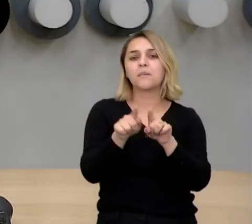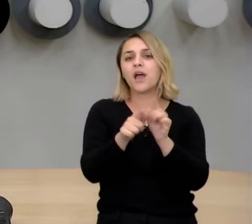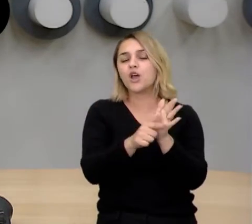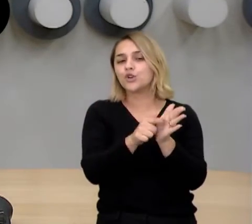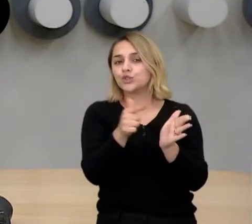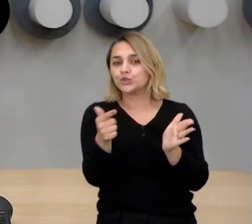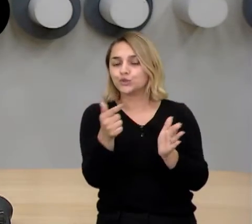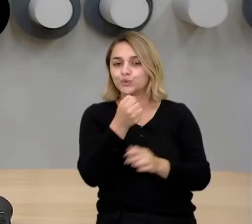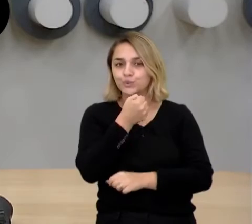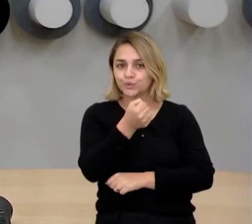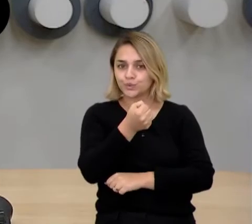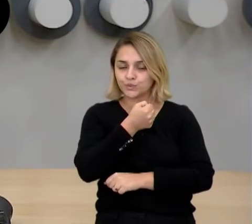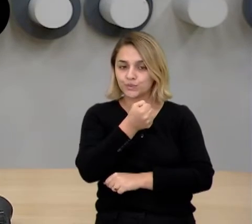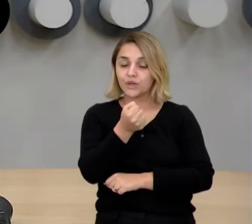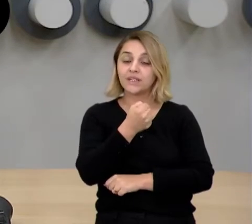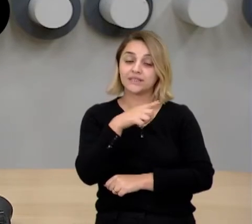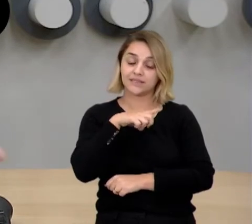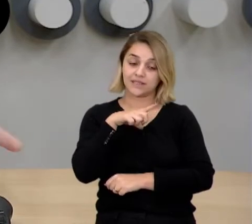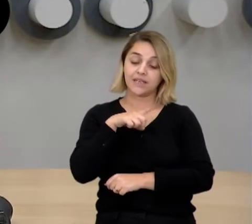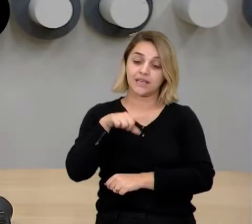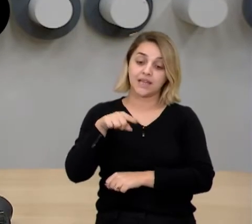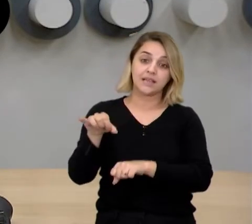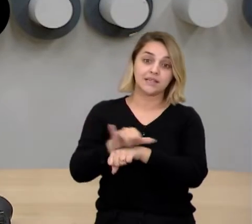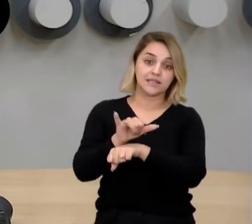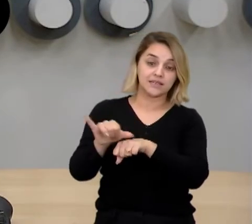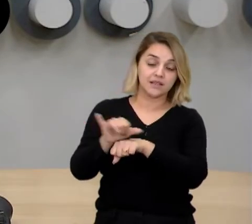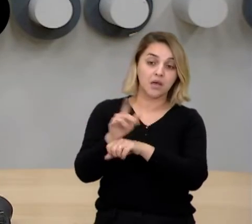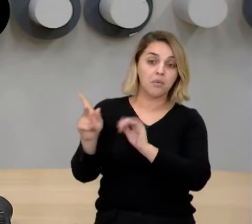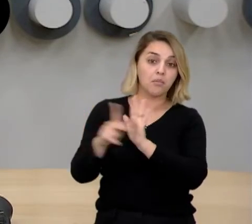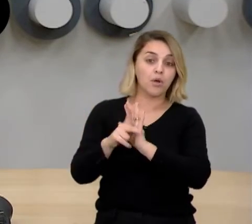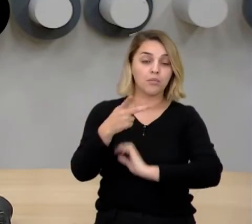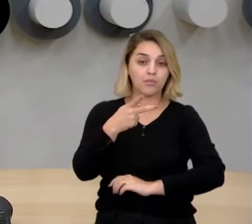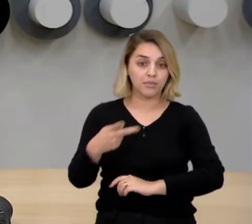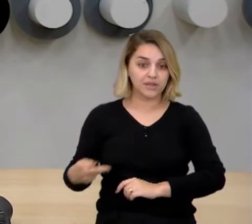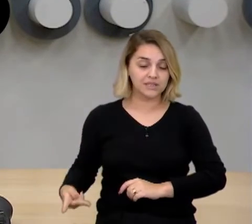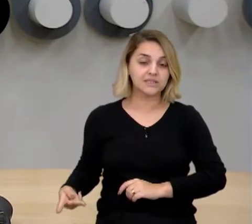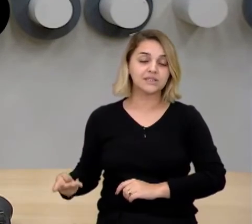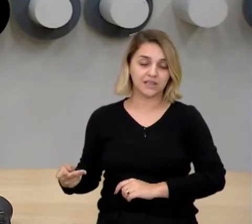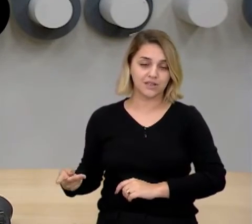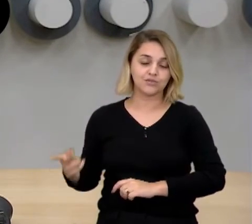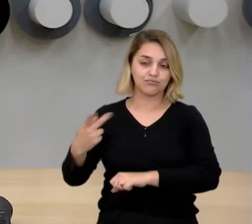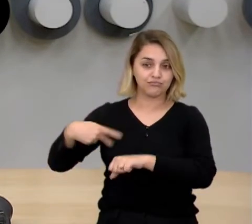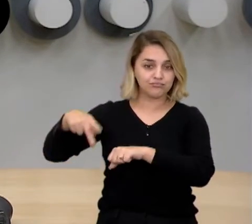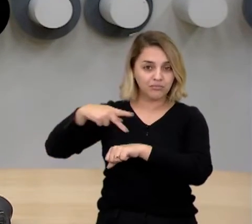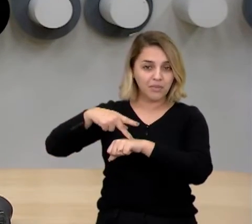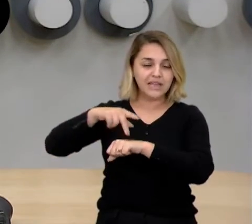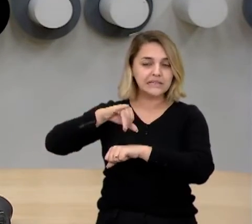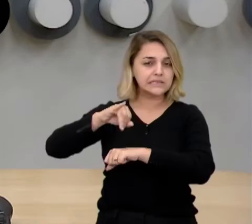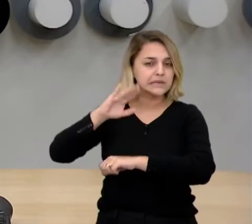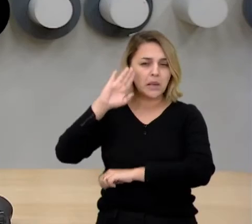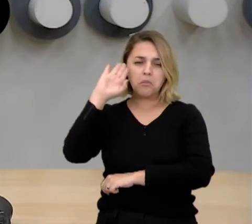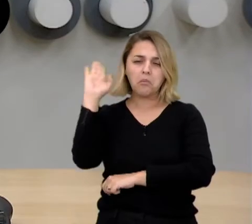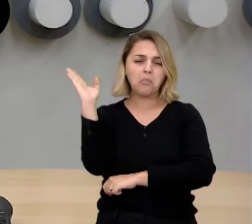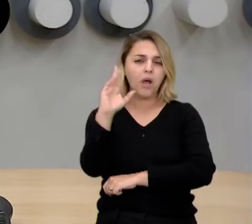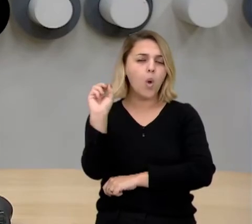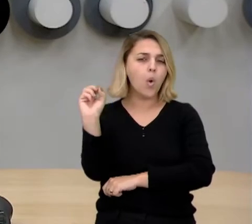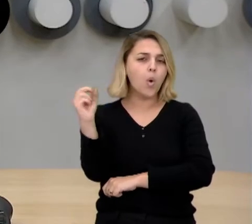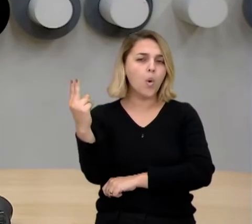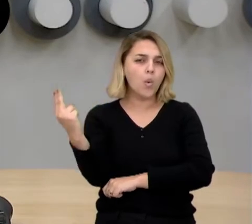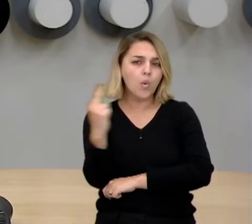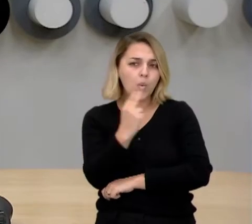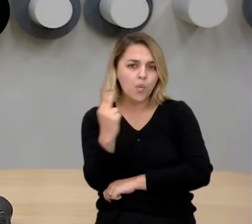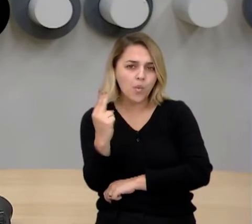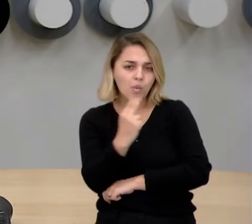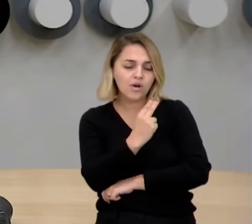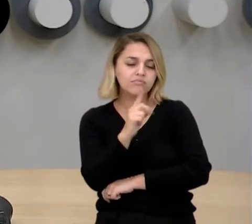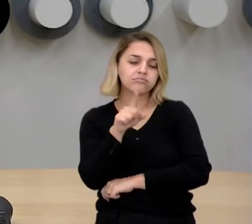só quem pode elaborar é o próprio presidente da República em caso de que seja muito relevante ou muito urgente